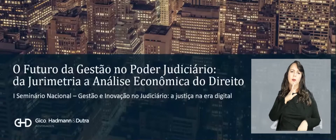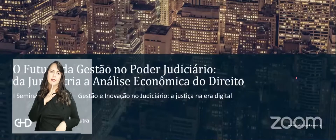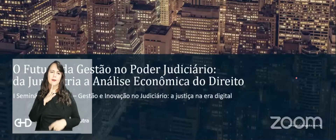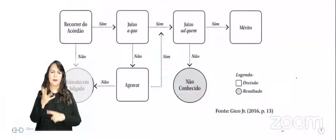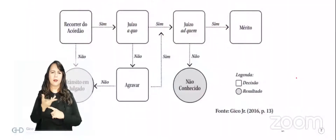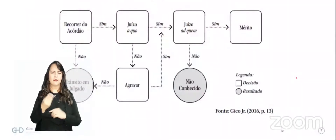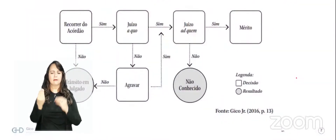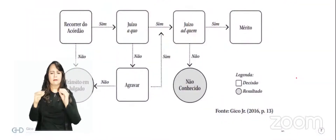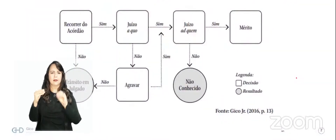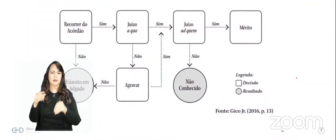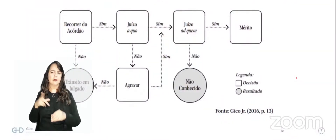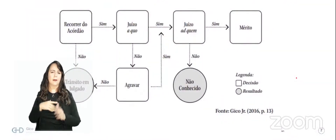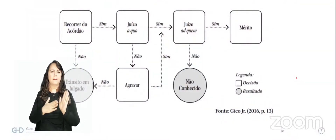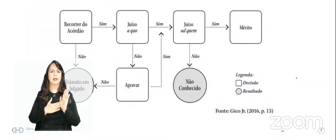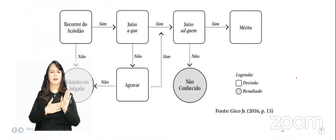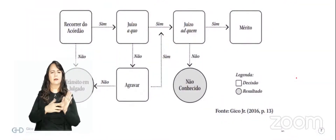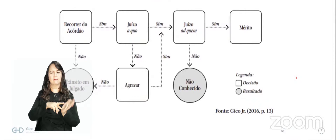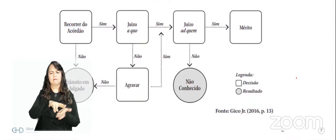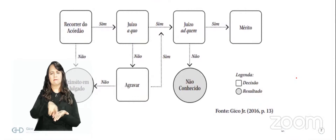público. Muito bem.